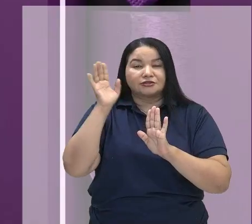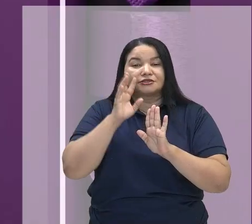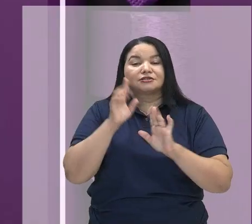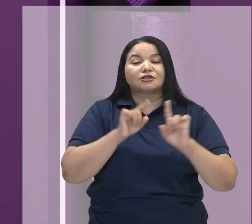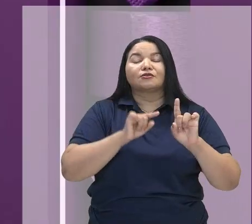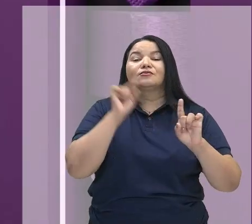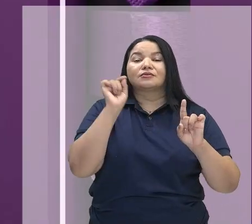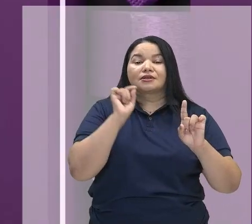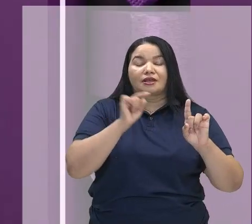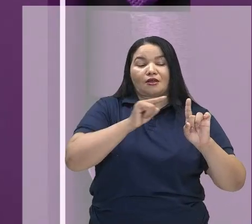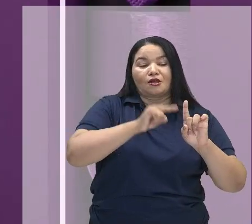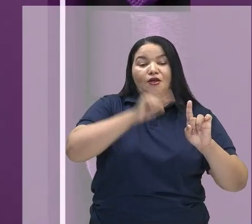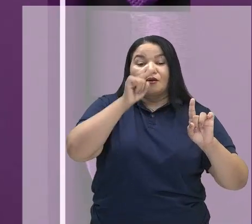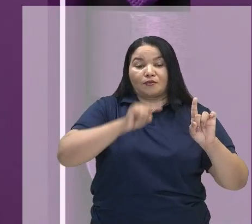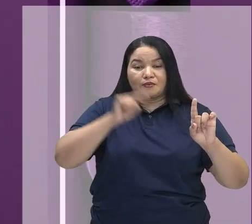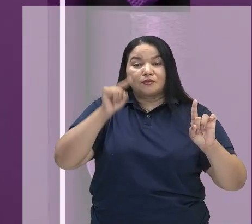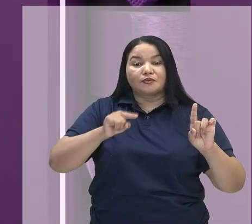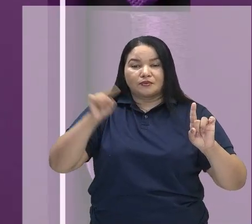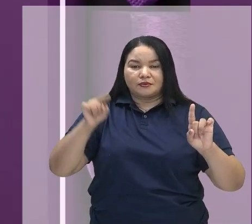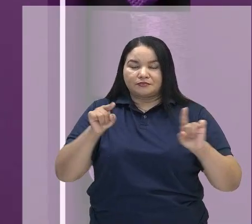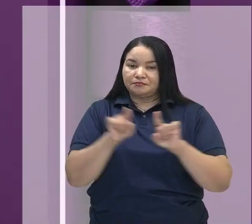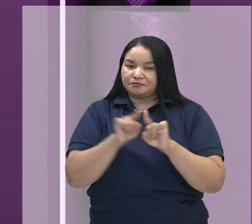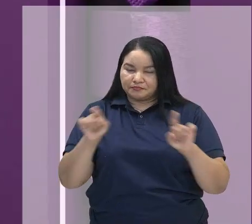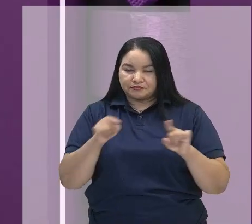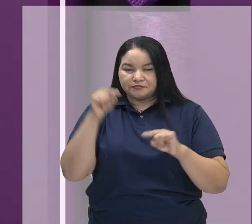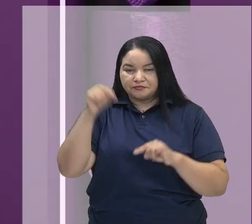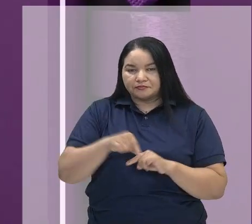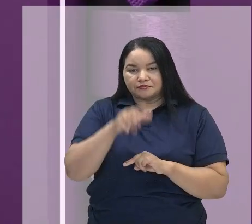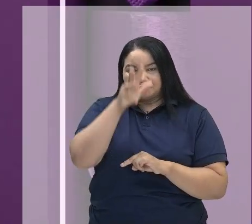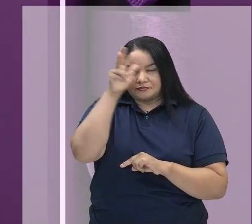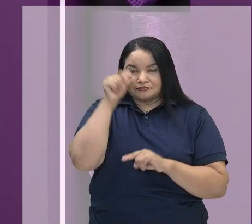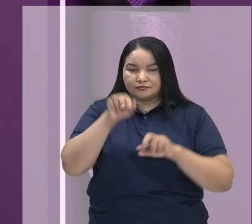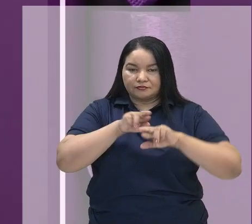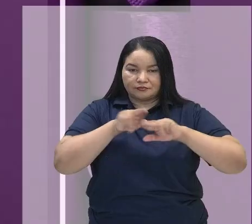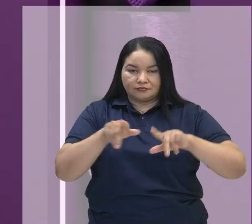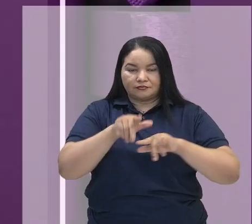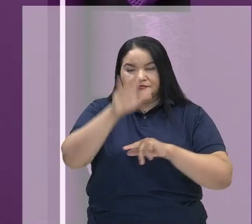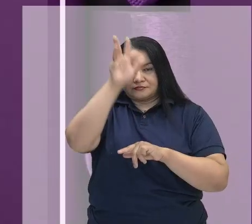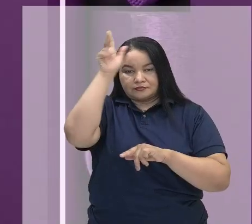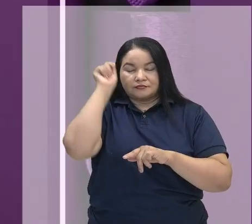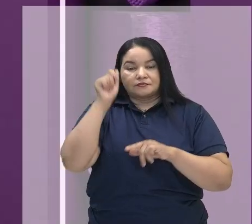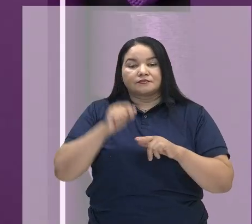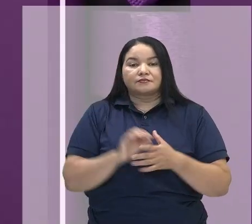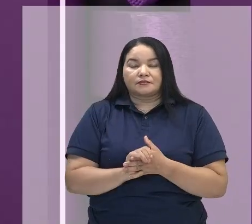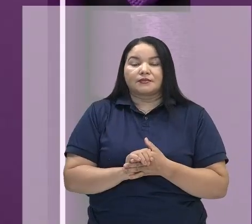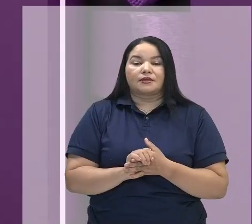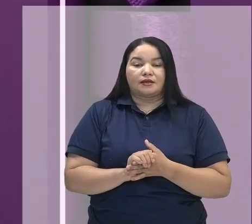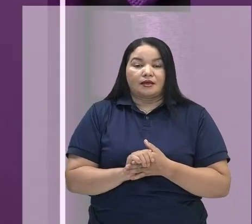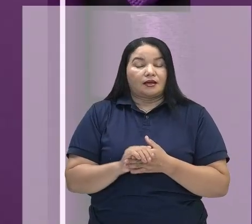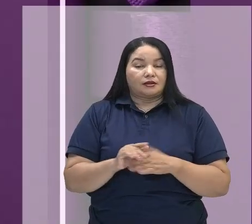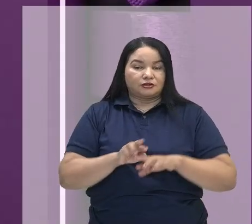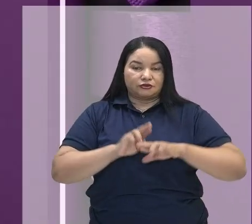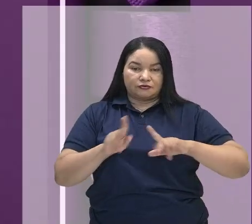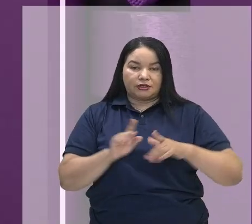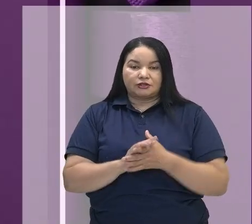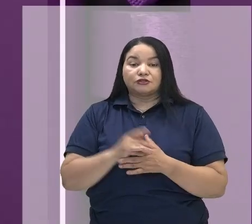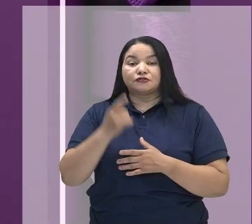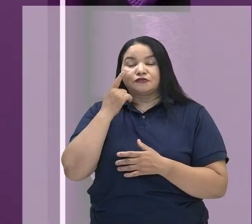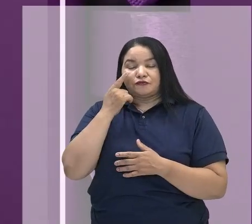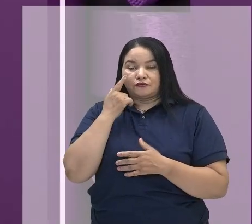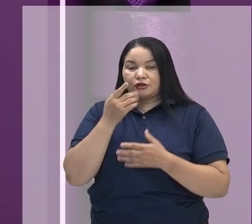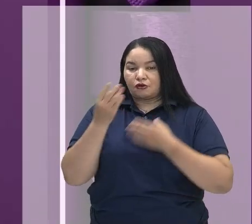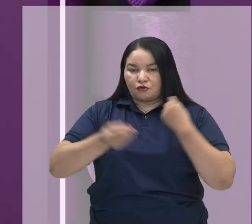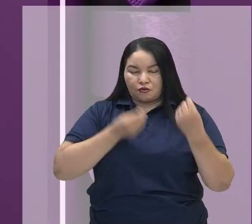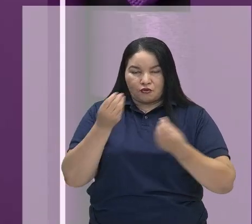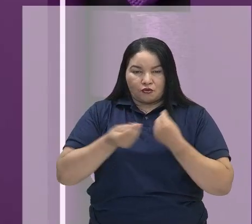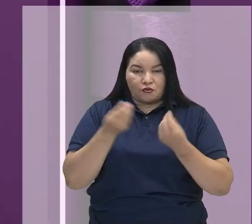é intensa. Mas, no nosso caso, isso não acontece aqui no Amazonas e na cidade de Manaus. Então, vamos verificar como